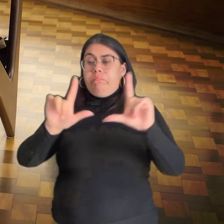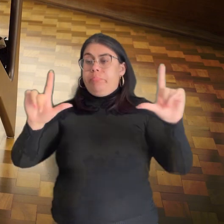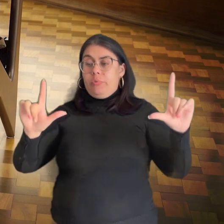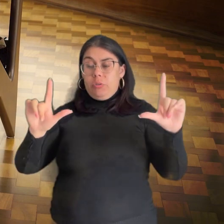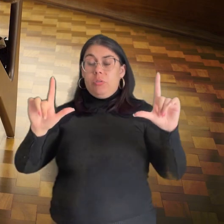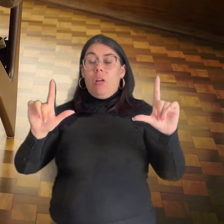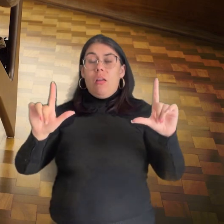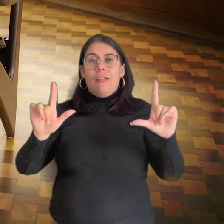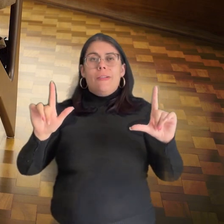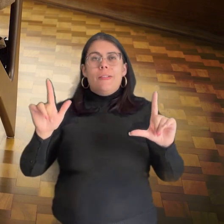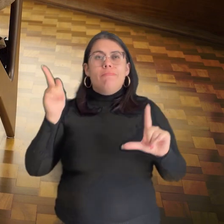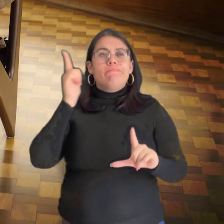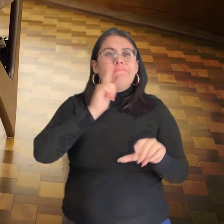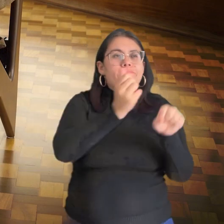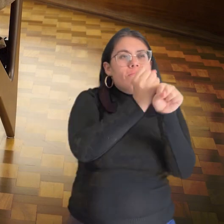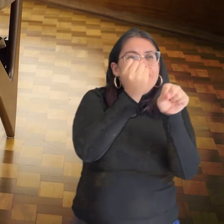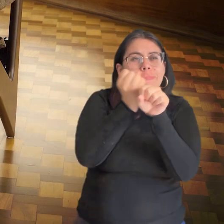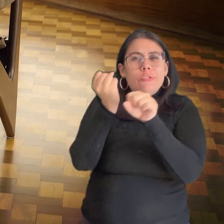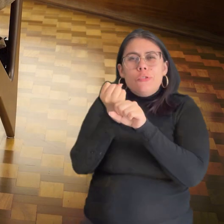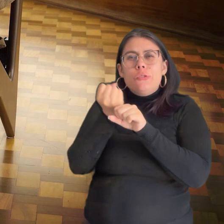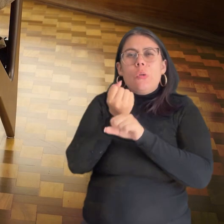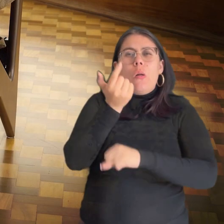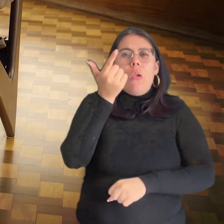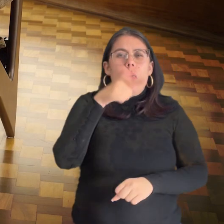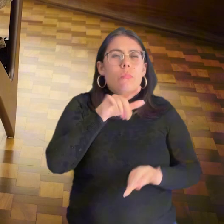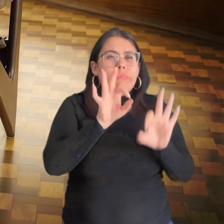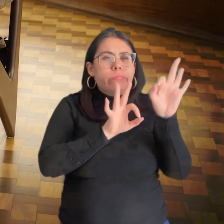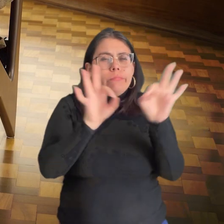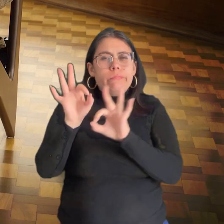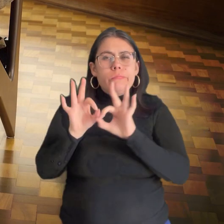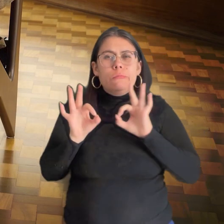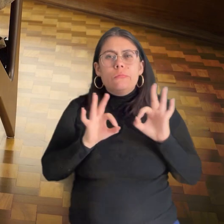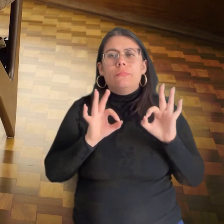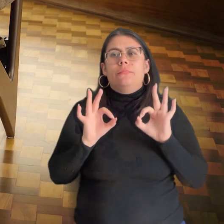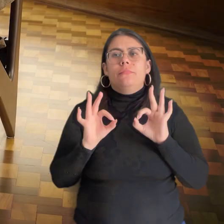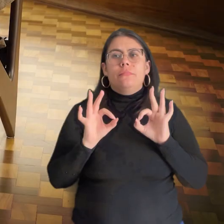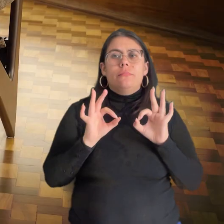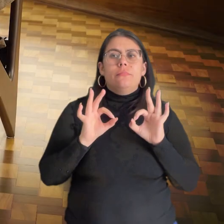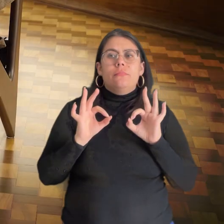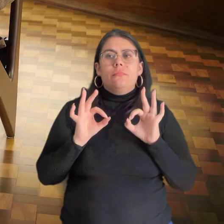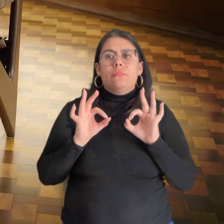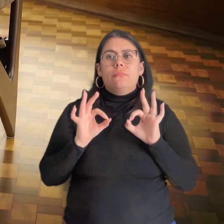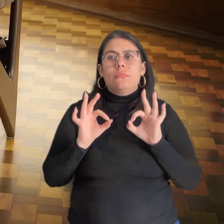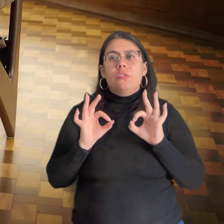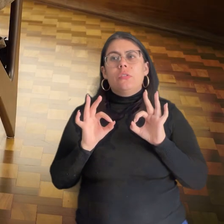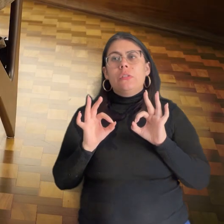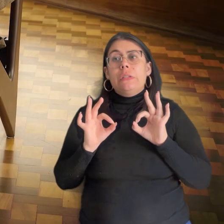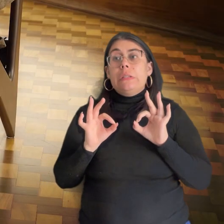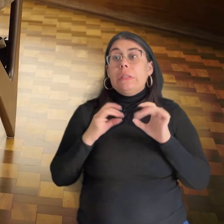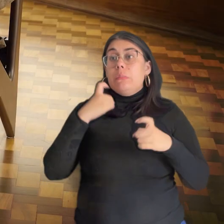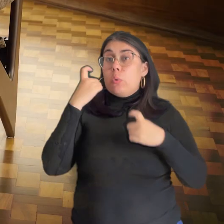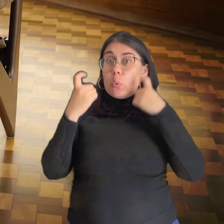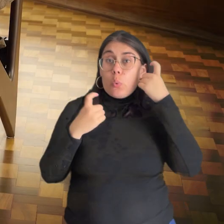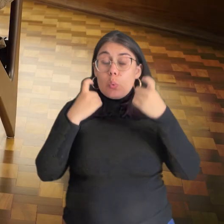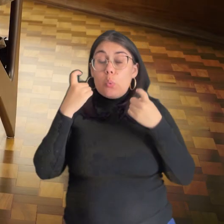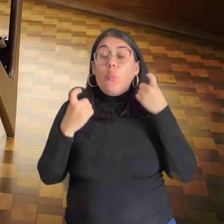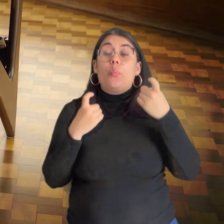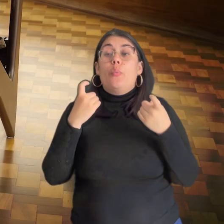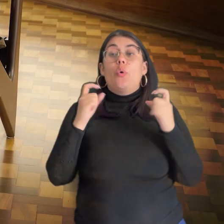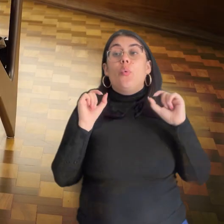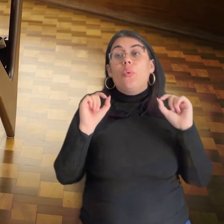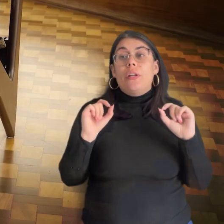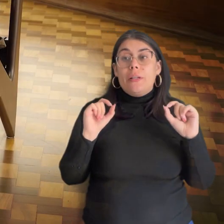Assim que foi possível, nós viemos aqui e nos preocupou muito